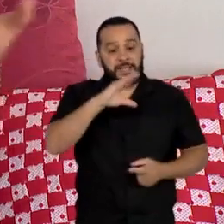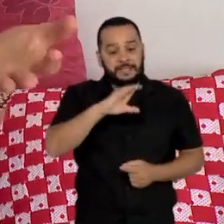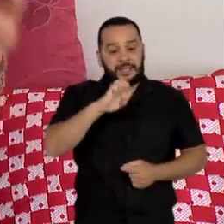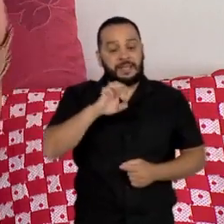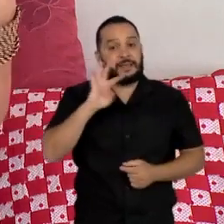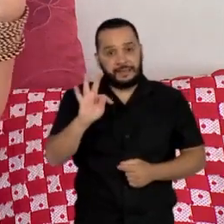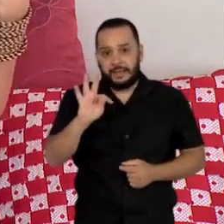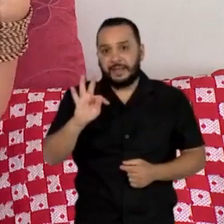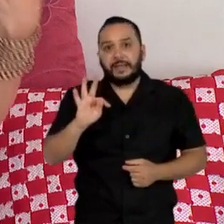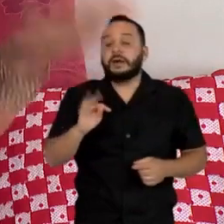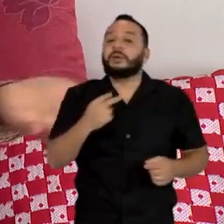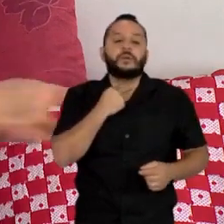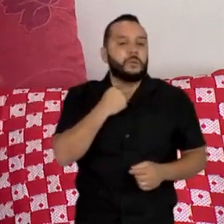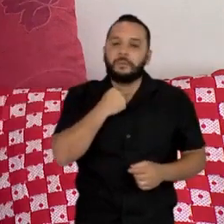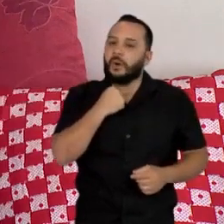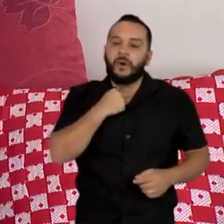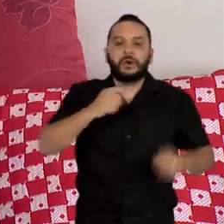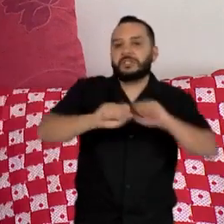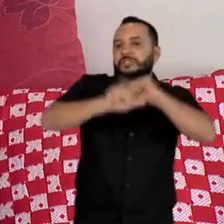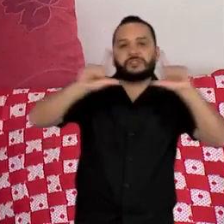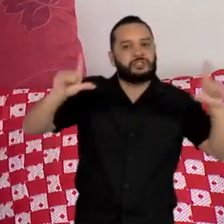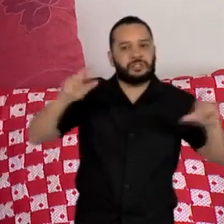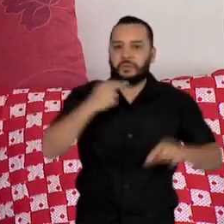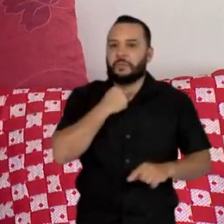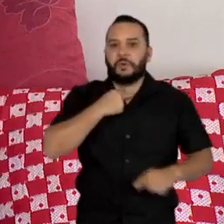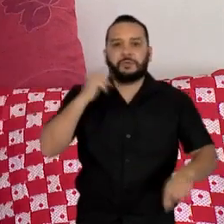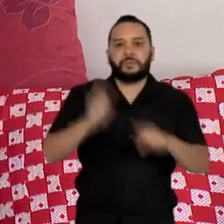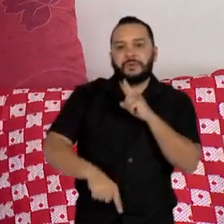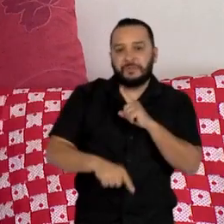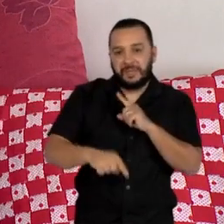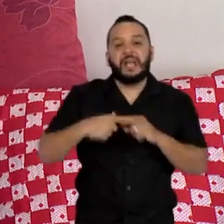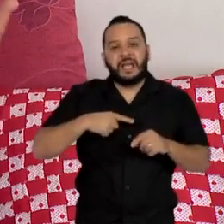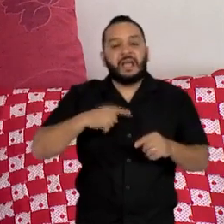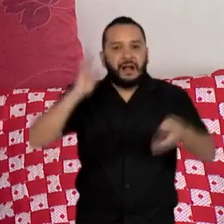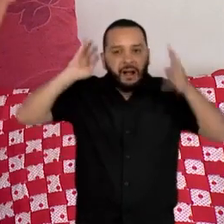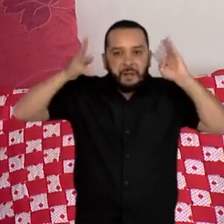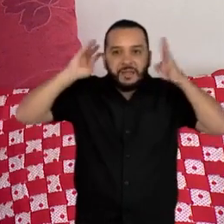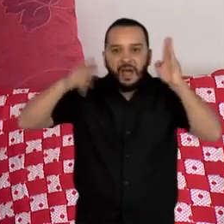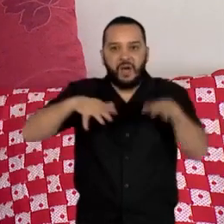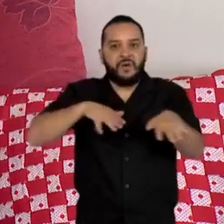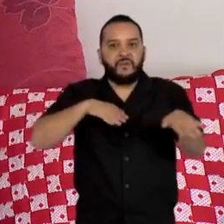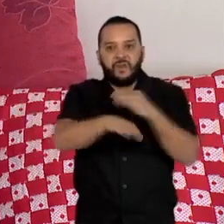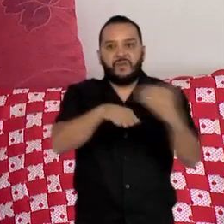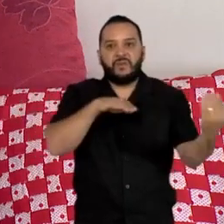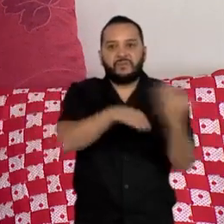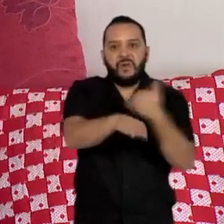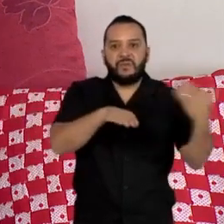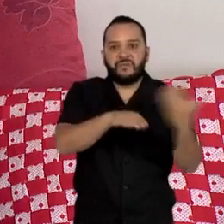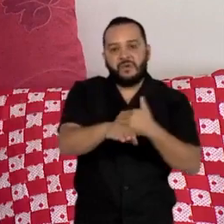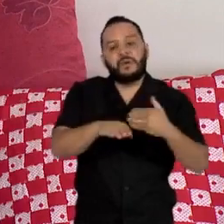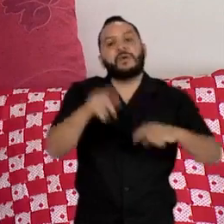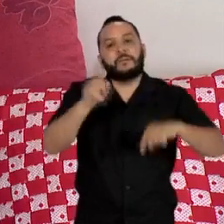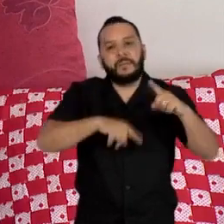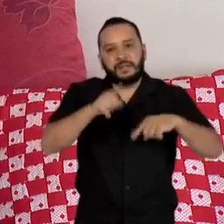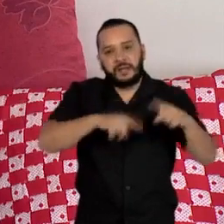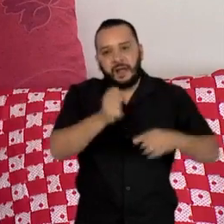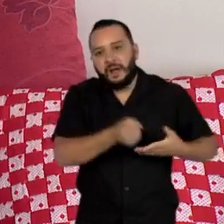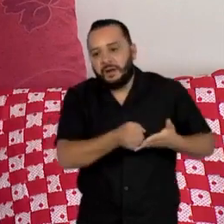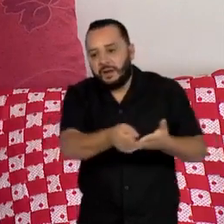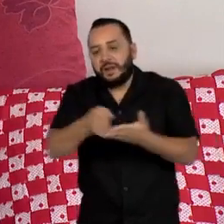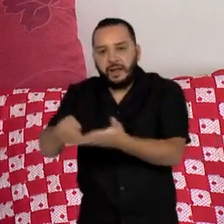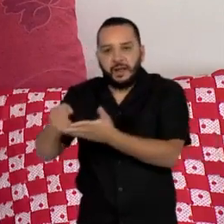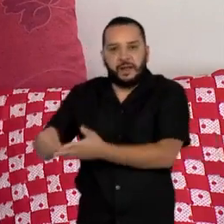eles circulem, pelo menos as maiores, durante o dia, que são os caminhões que entregam o material